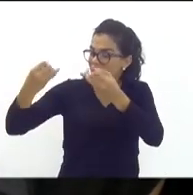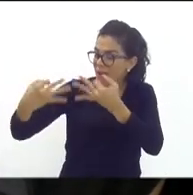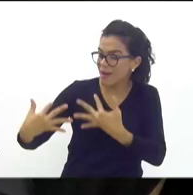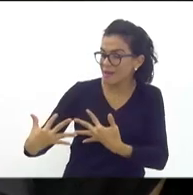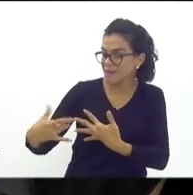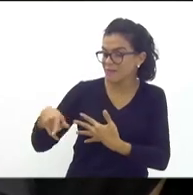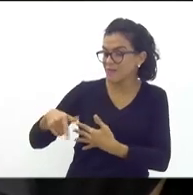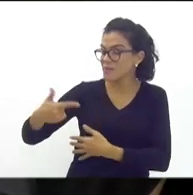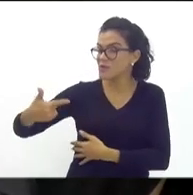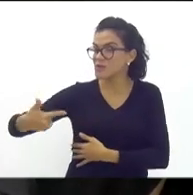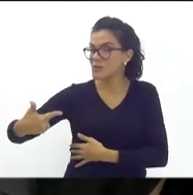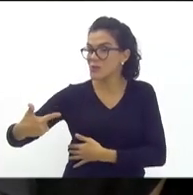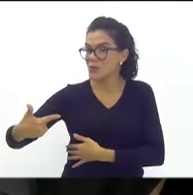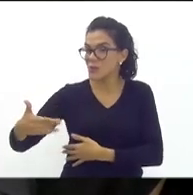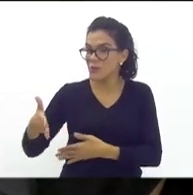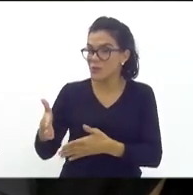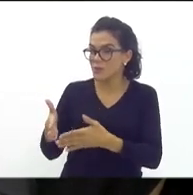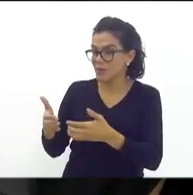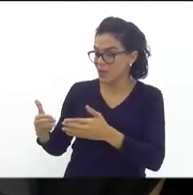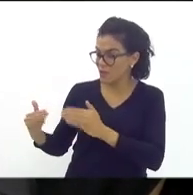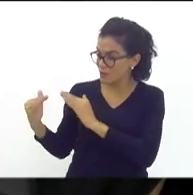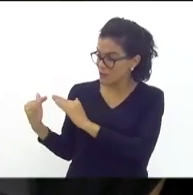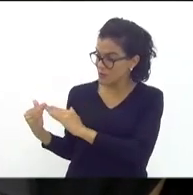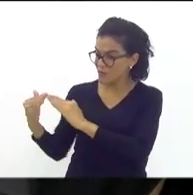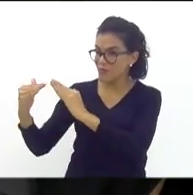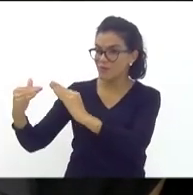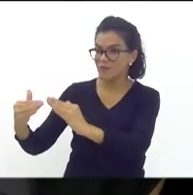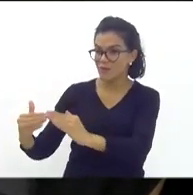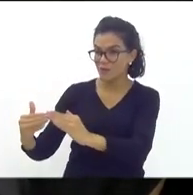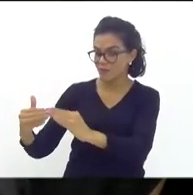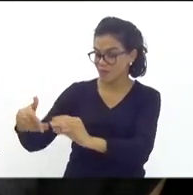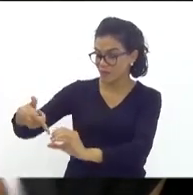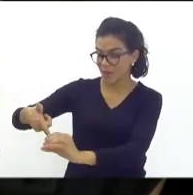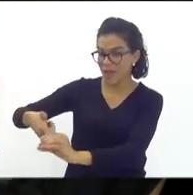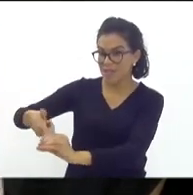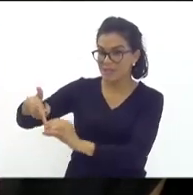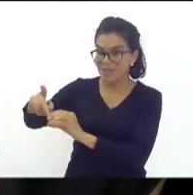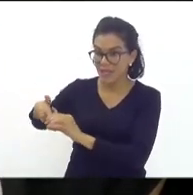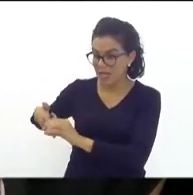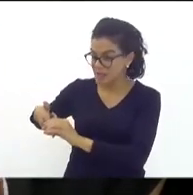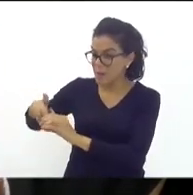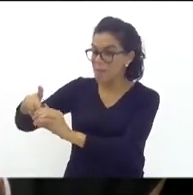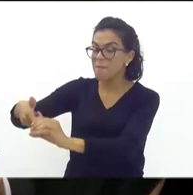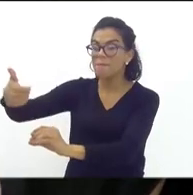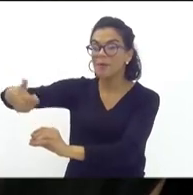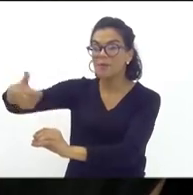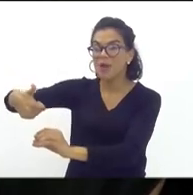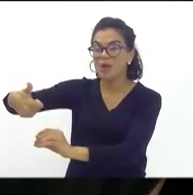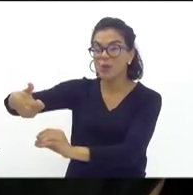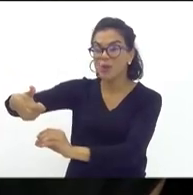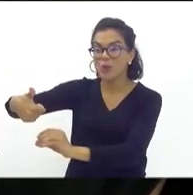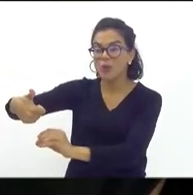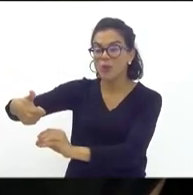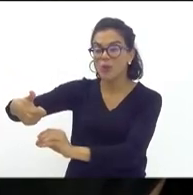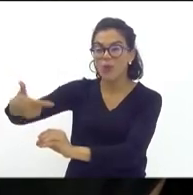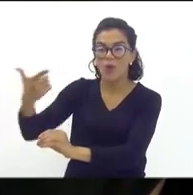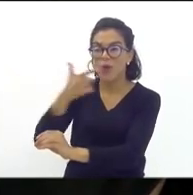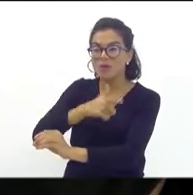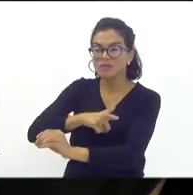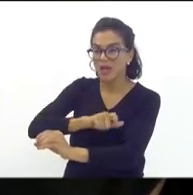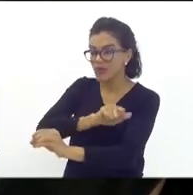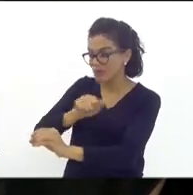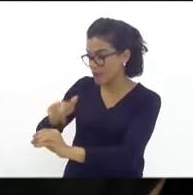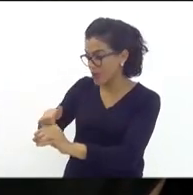para esse segundo pedido vizinho dele ser atendido primeiro do que o seu Antônio o que que justifica isso